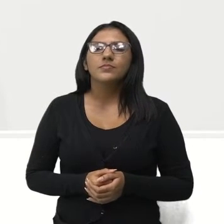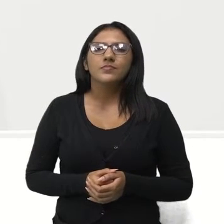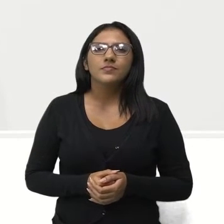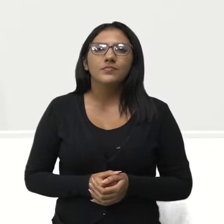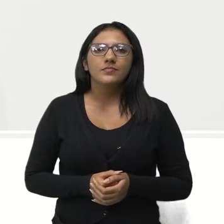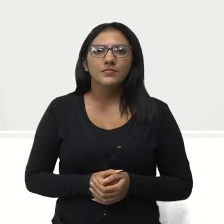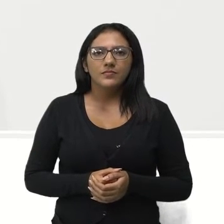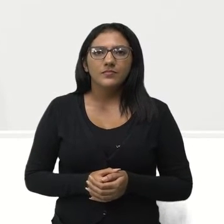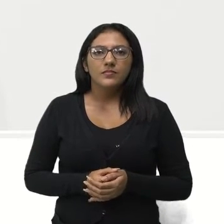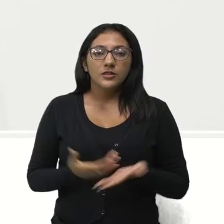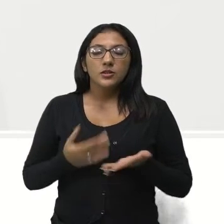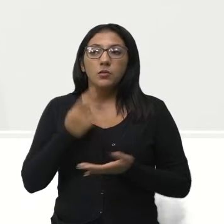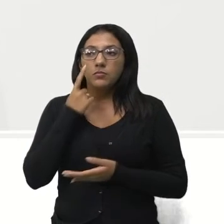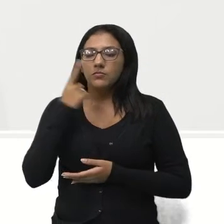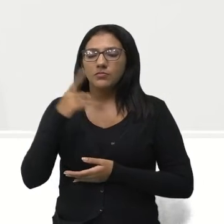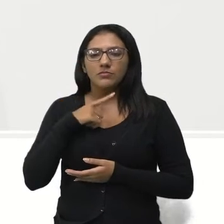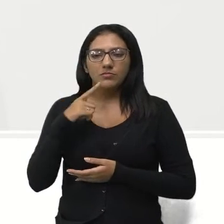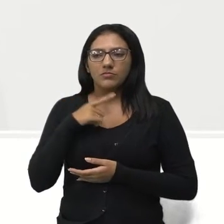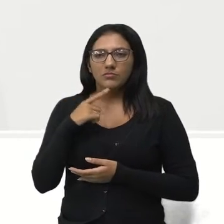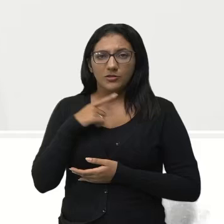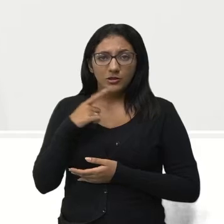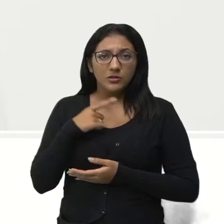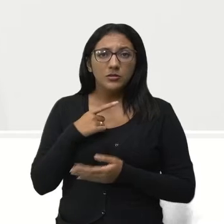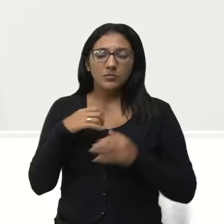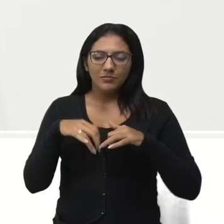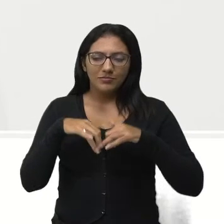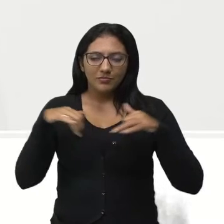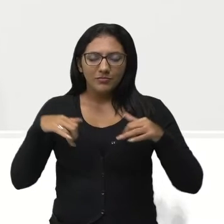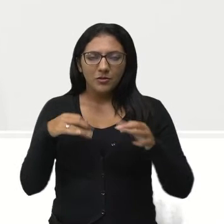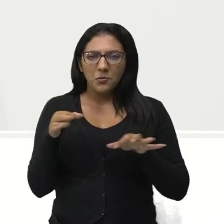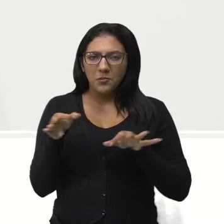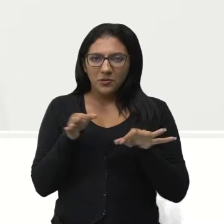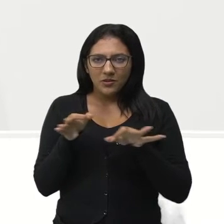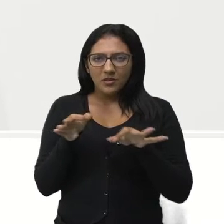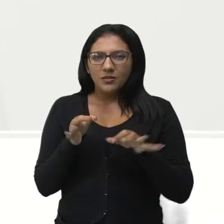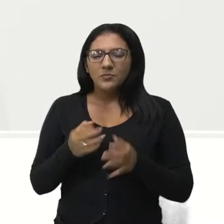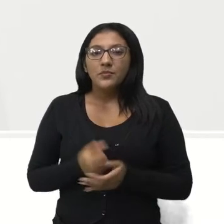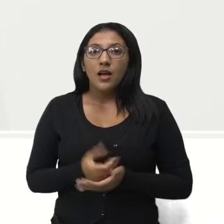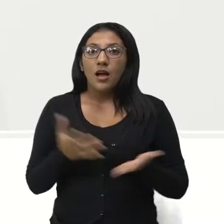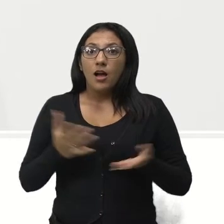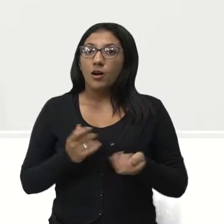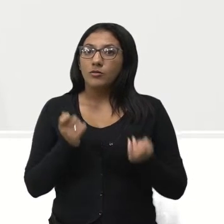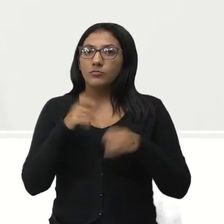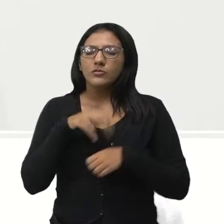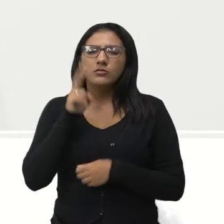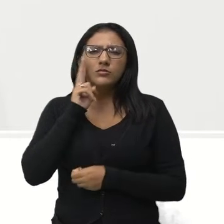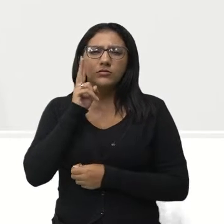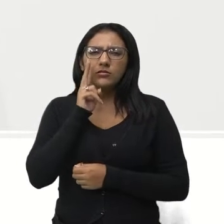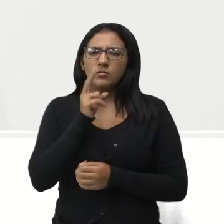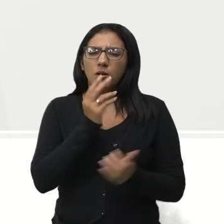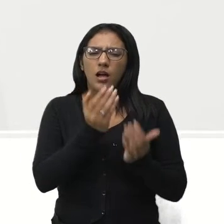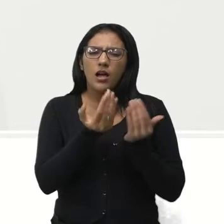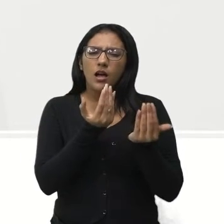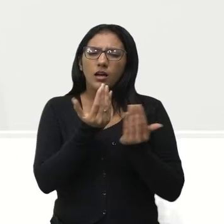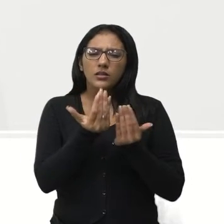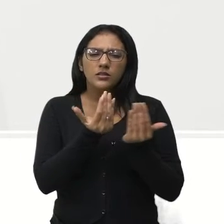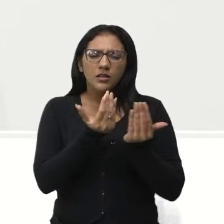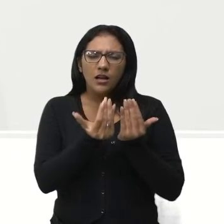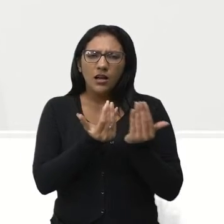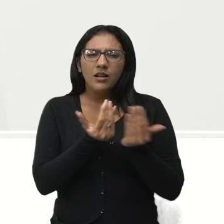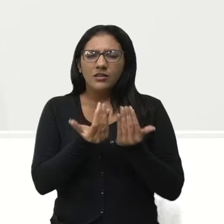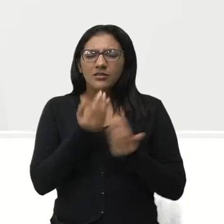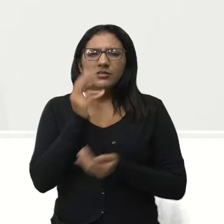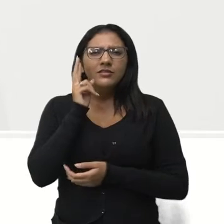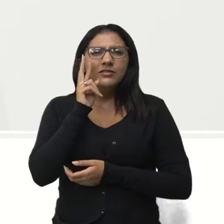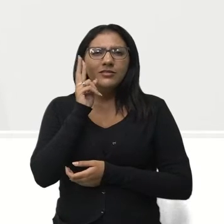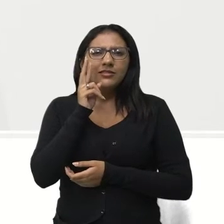Então, nós estabelecemos as nossas grandezas, né? E agora a gente vai fazer aquela análise que a gente sempre faz